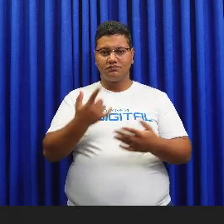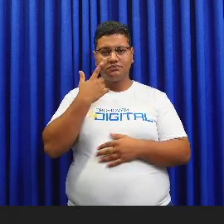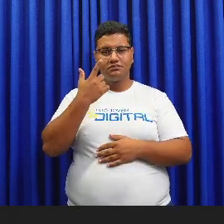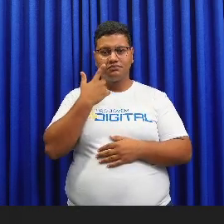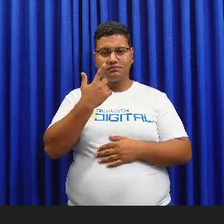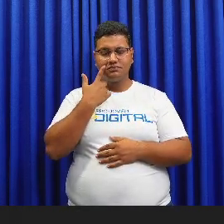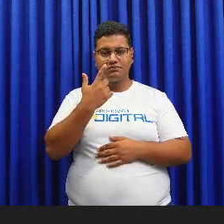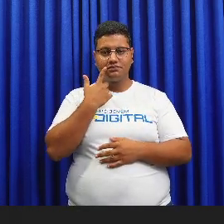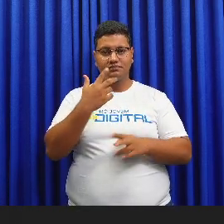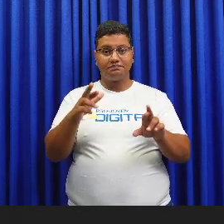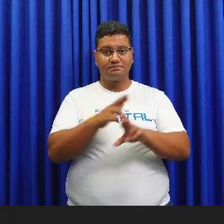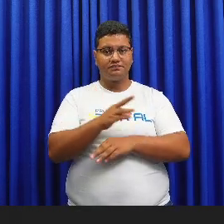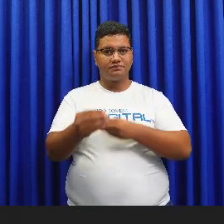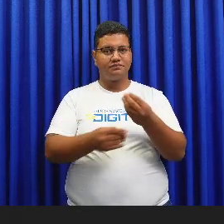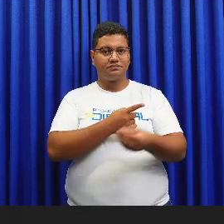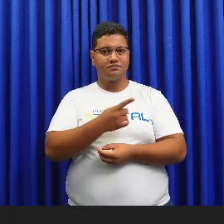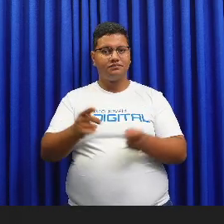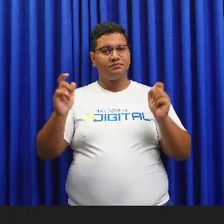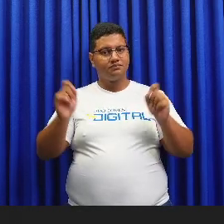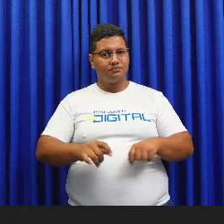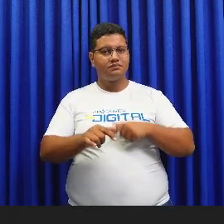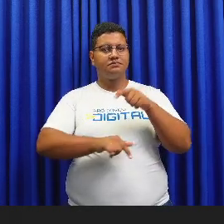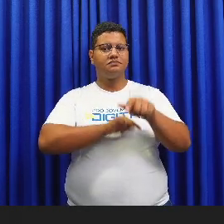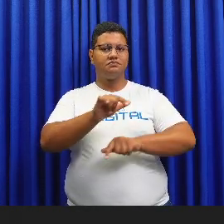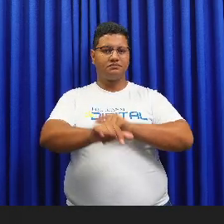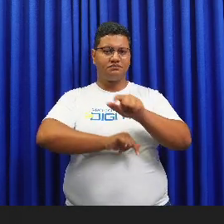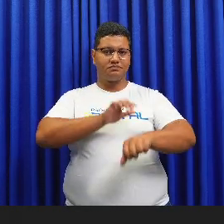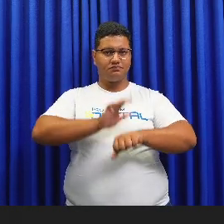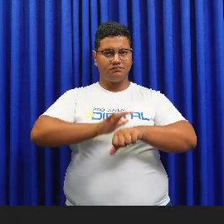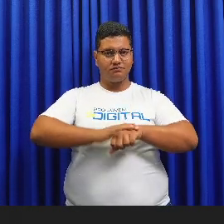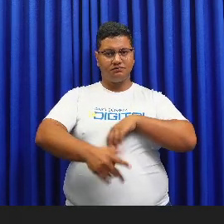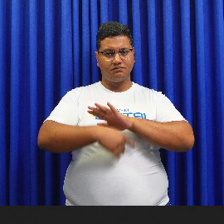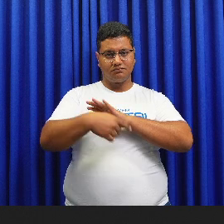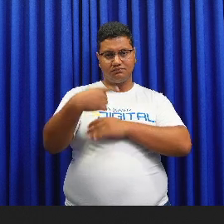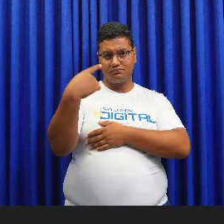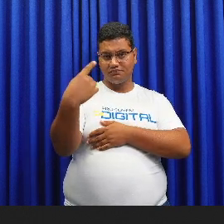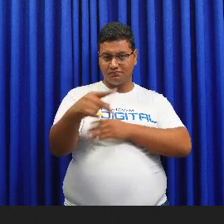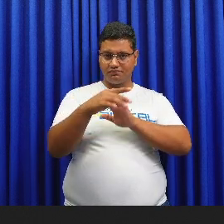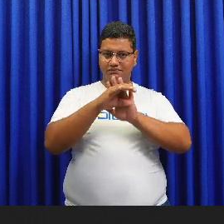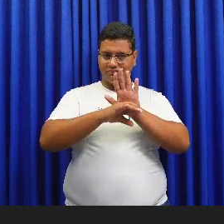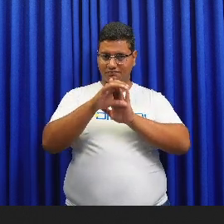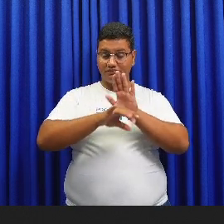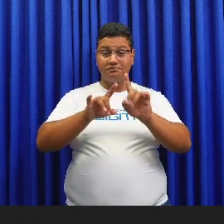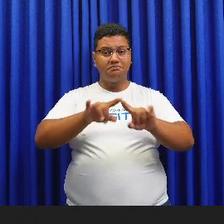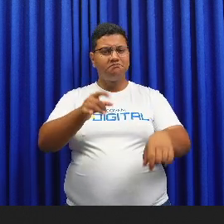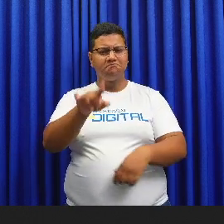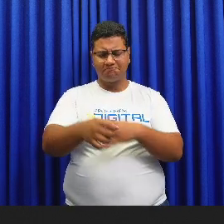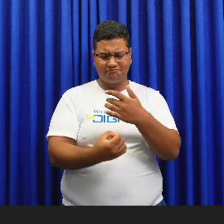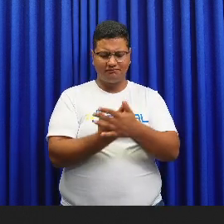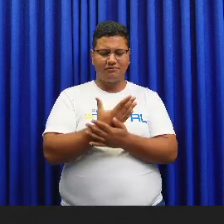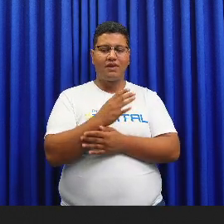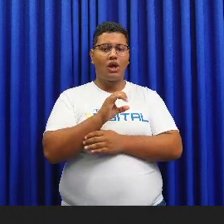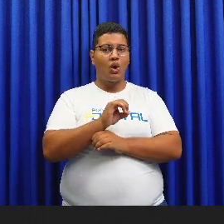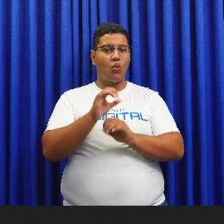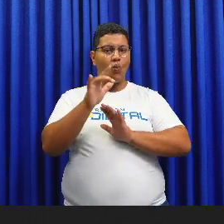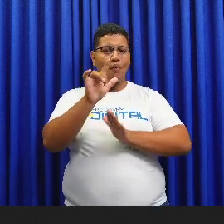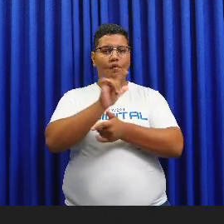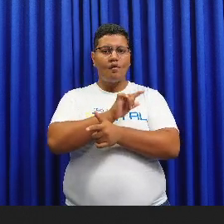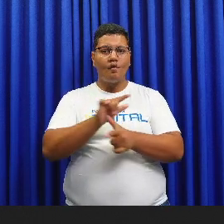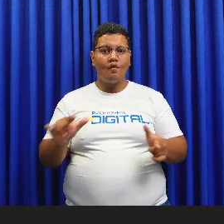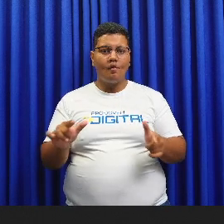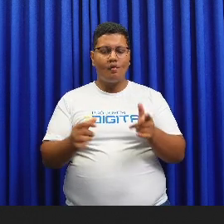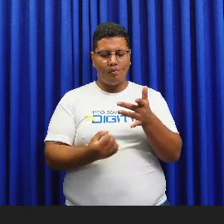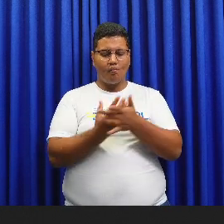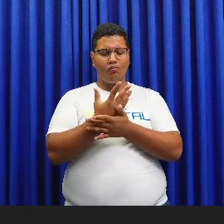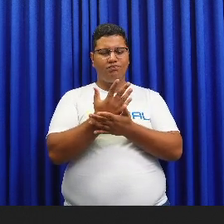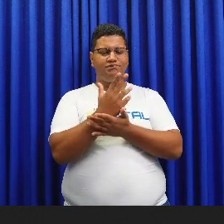uma forma como você pode fazer o seu currículo, mas você pode criar algo do zero. E aqui eu queria te